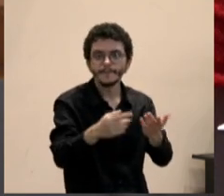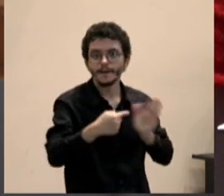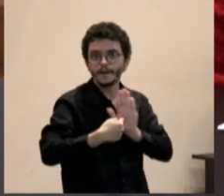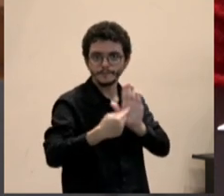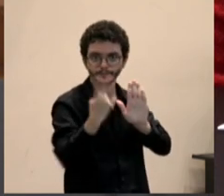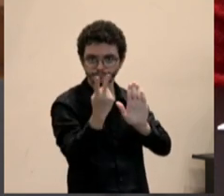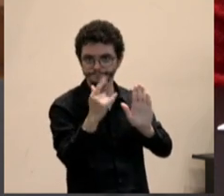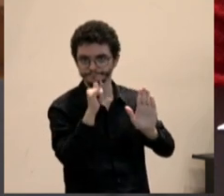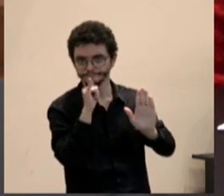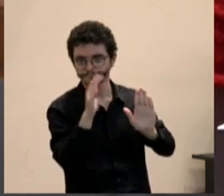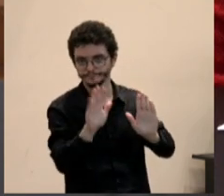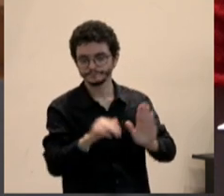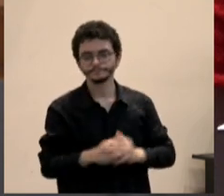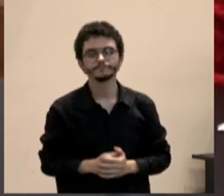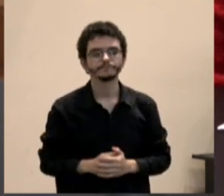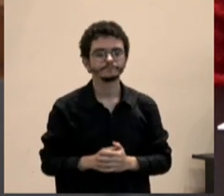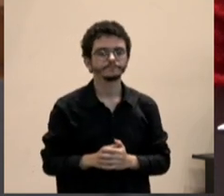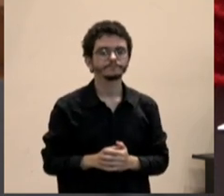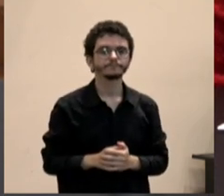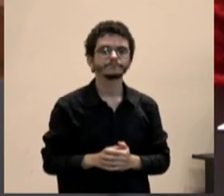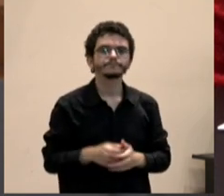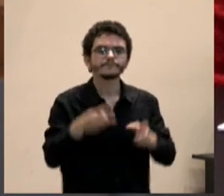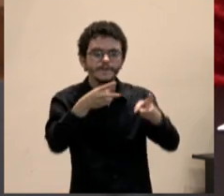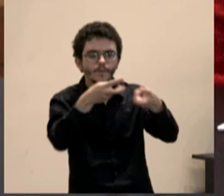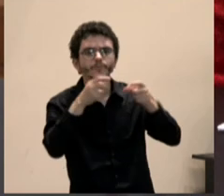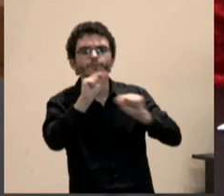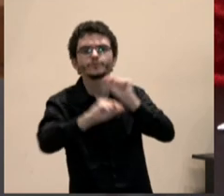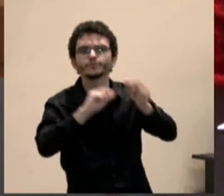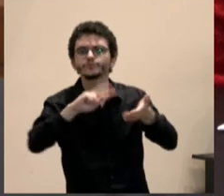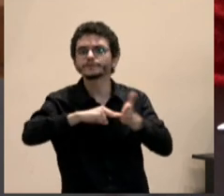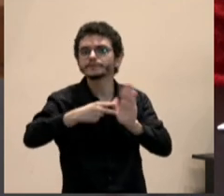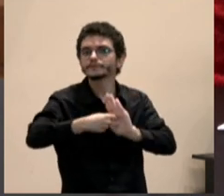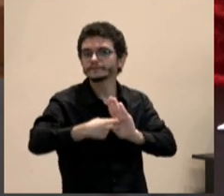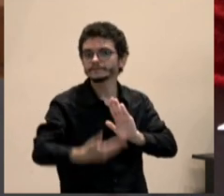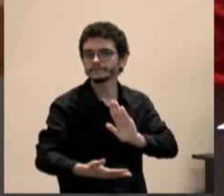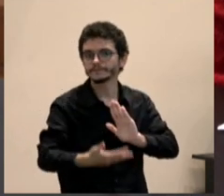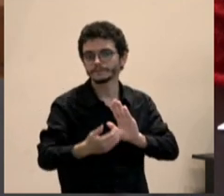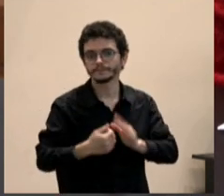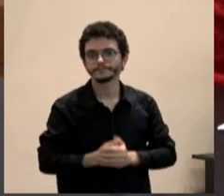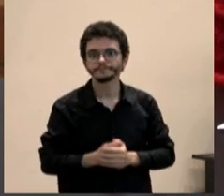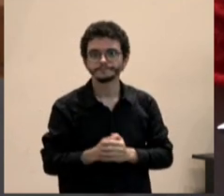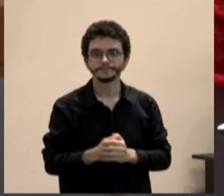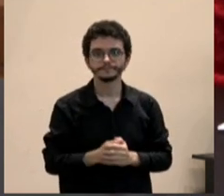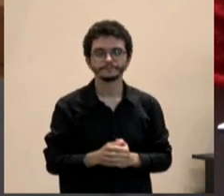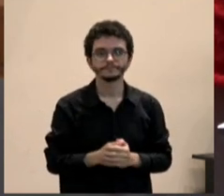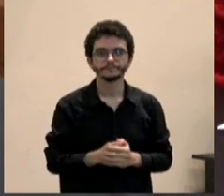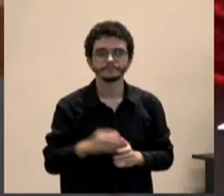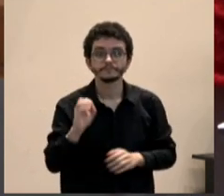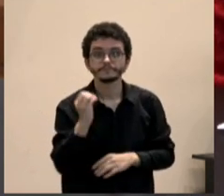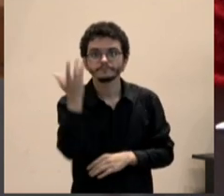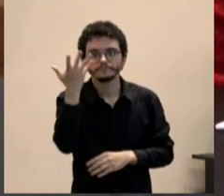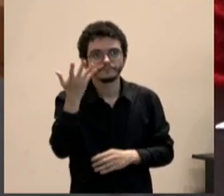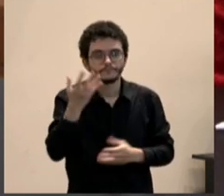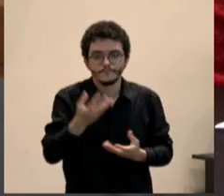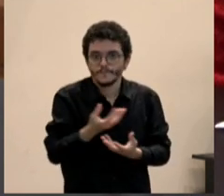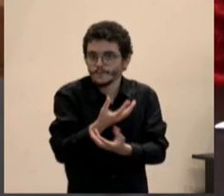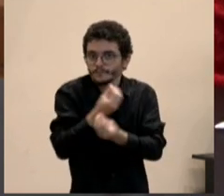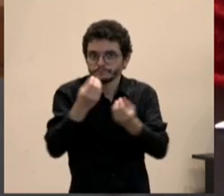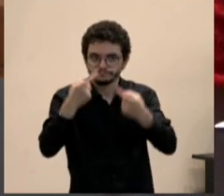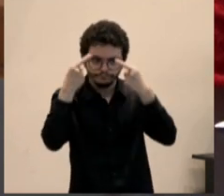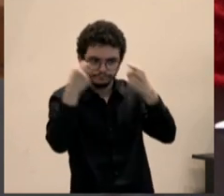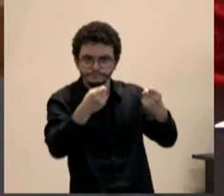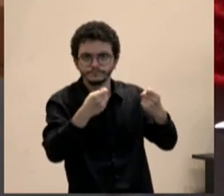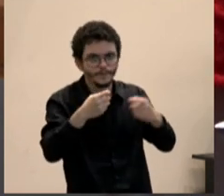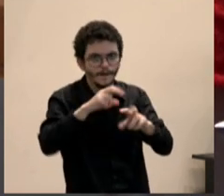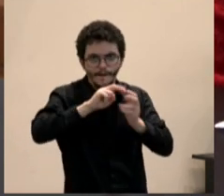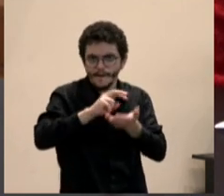exemplos, para perceber o que, que significa isso. Acontece muitos crimes em todas as